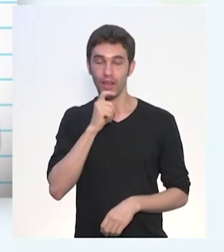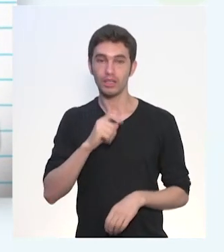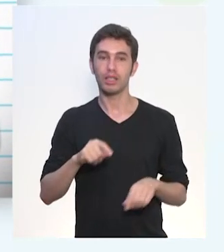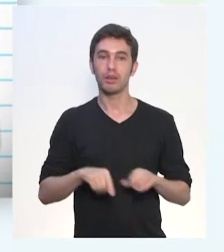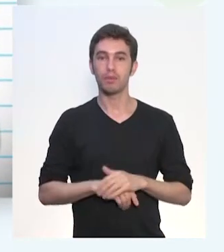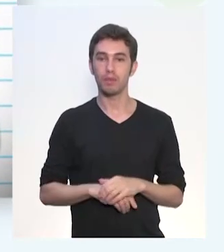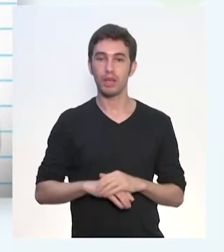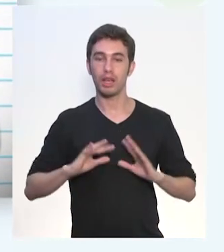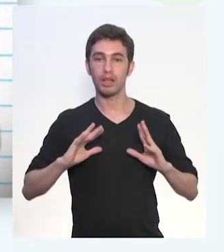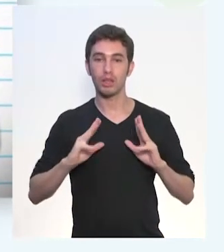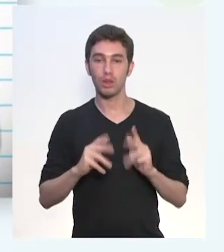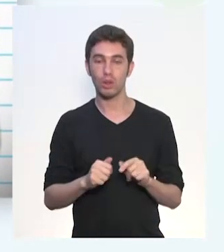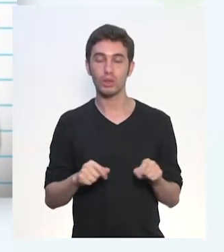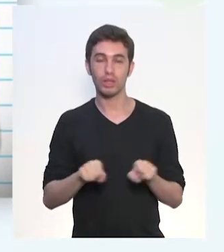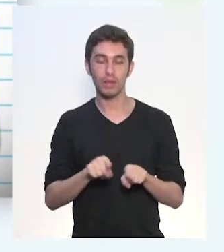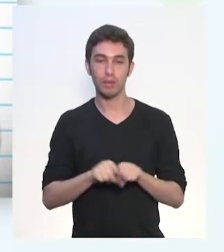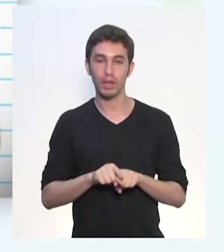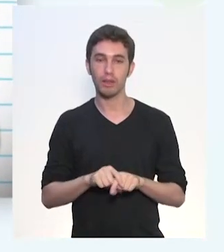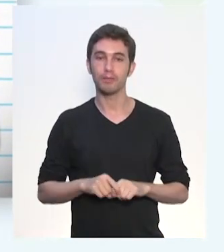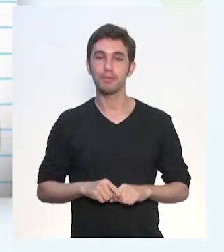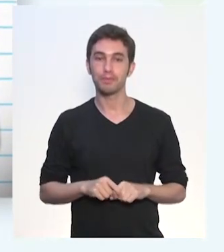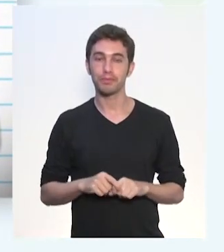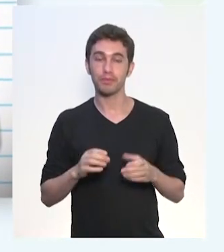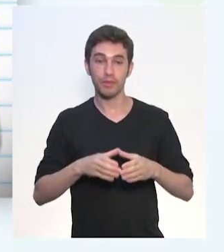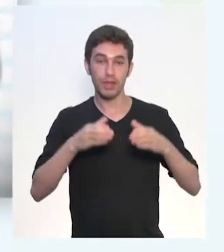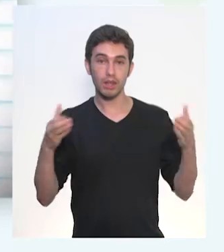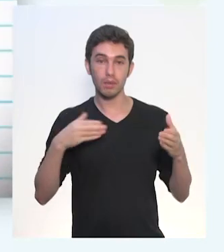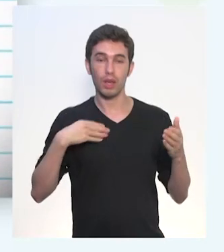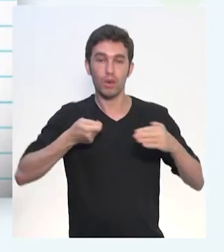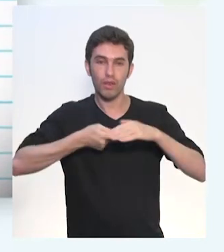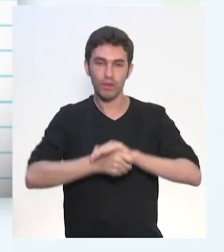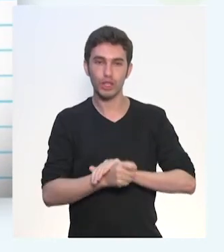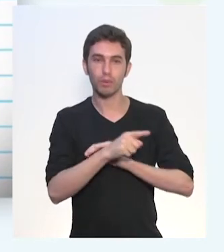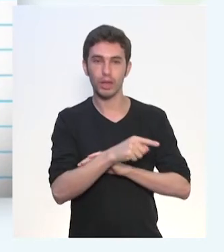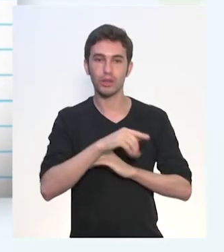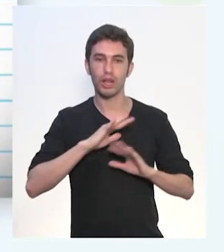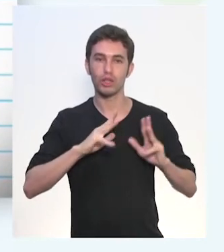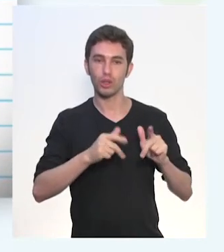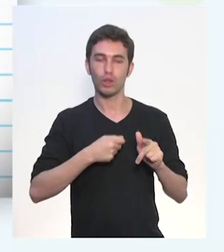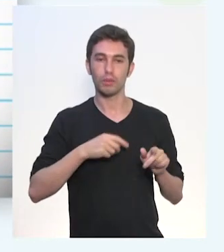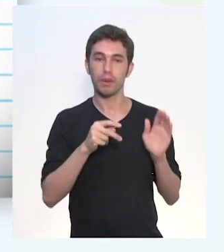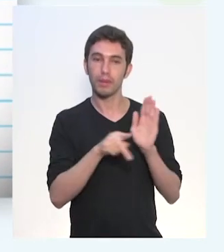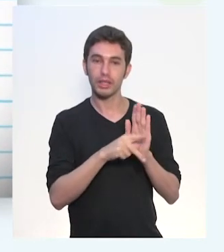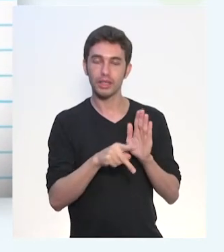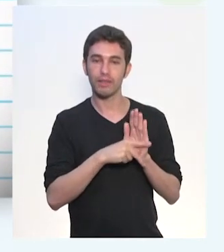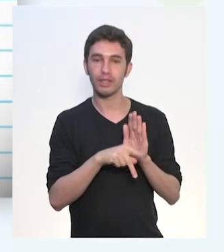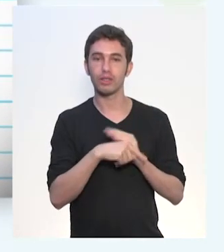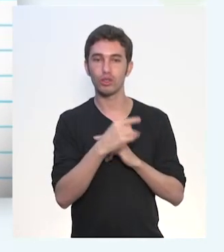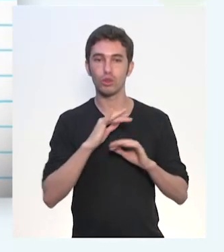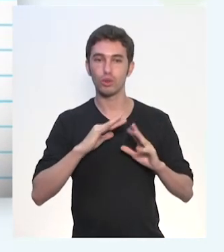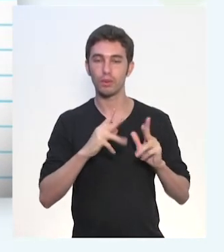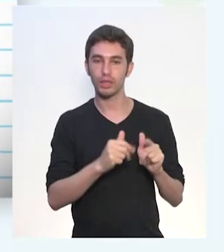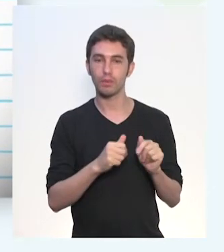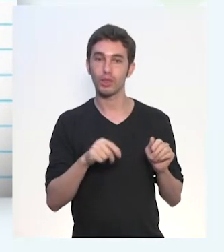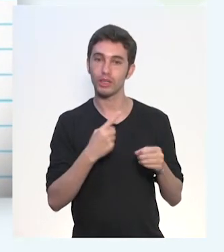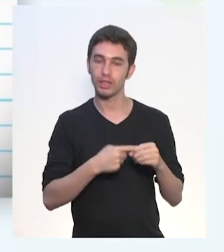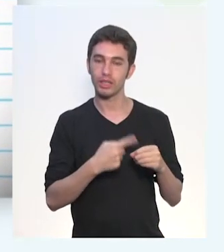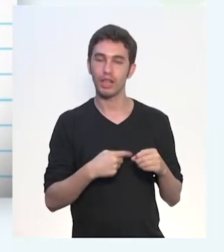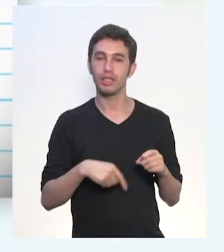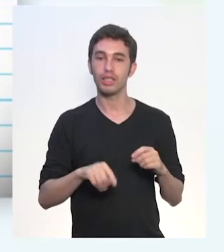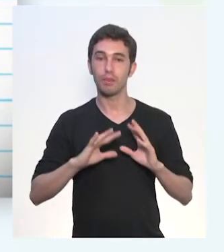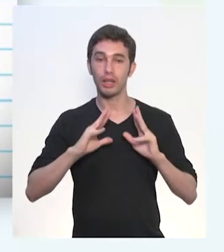deficiência. Também é preciso ampliar os investimentos públicos e privados na preservação do patrimônio natural e cultural das cidades, para que todas